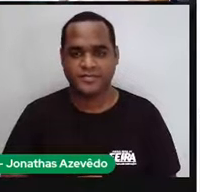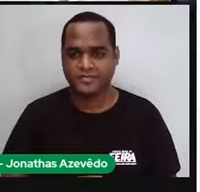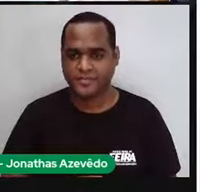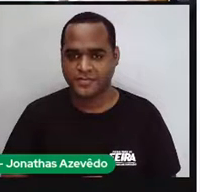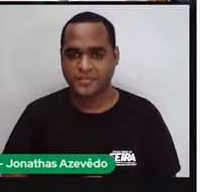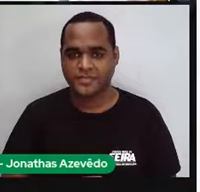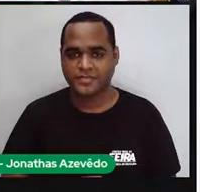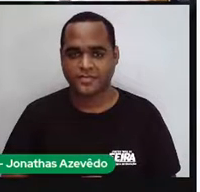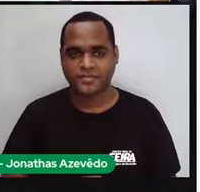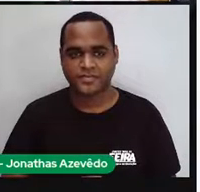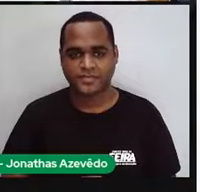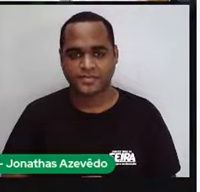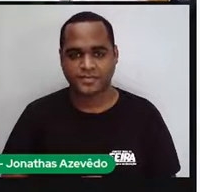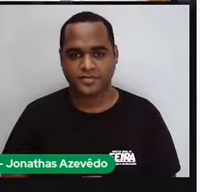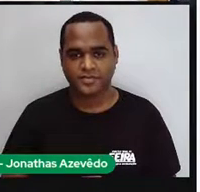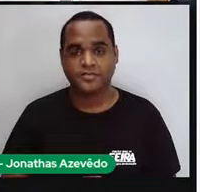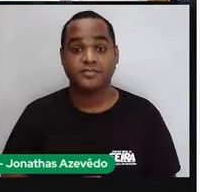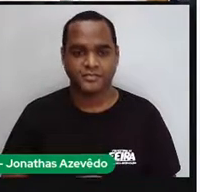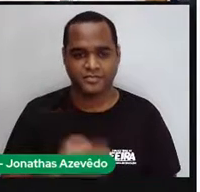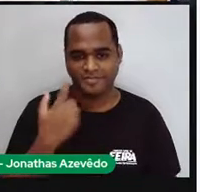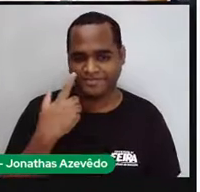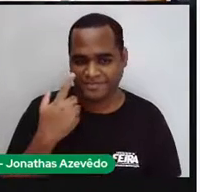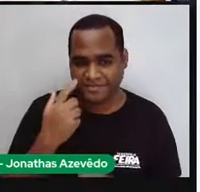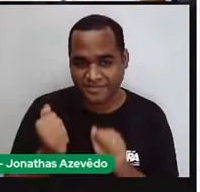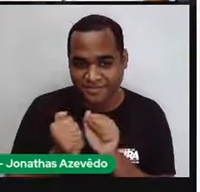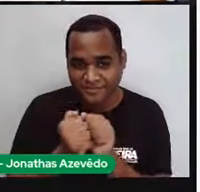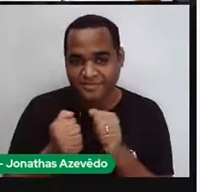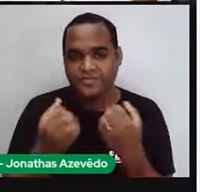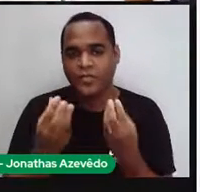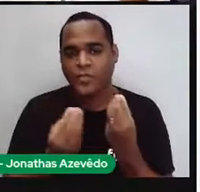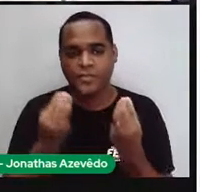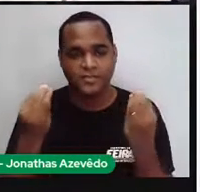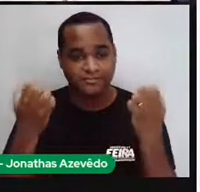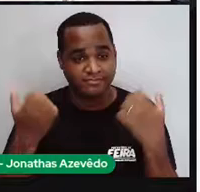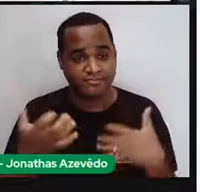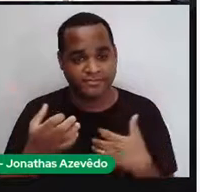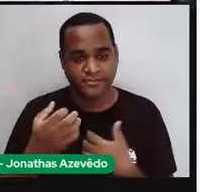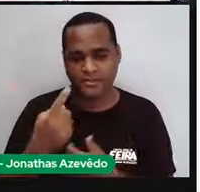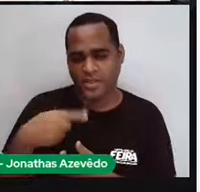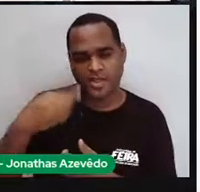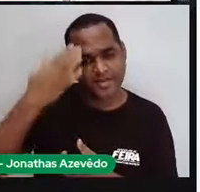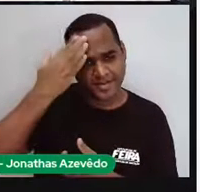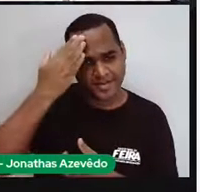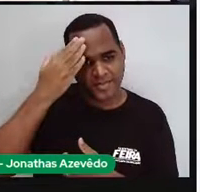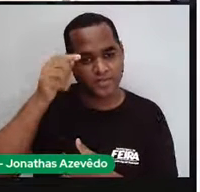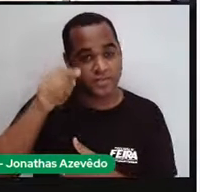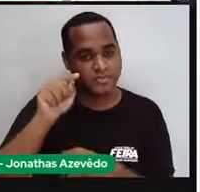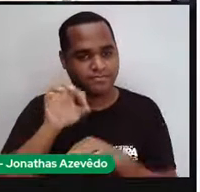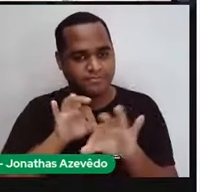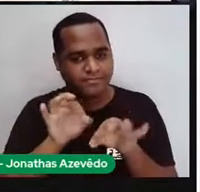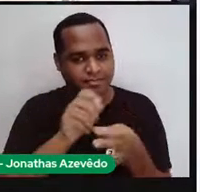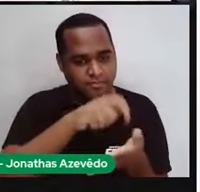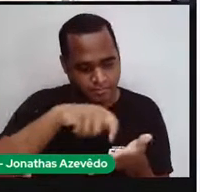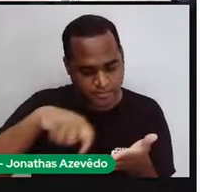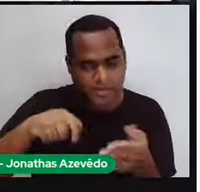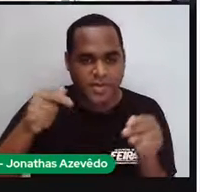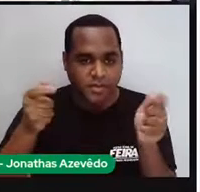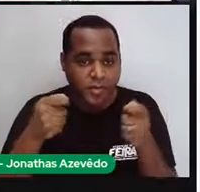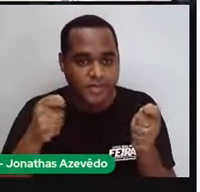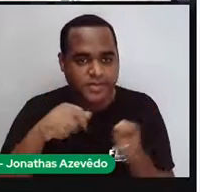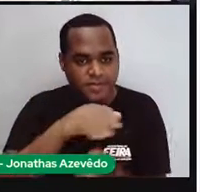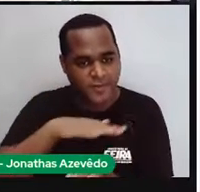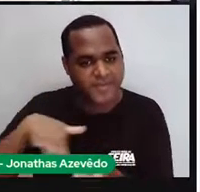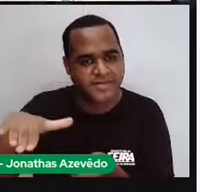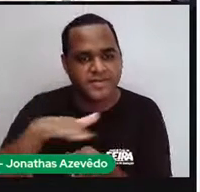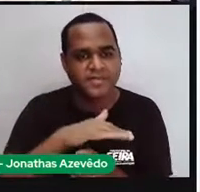vamos lá então me acompanha aí ó e sabendo disso a gente pode escrever isso aqui ó que é a área do